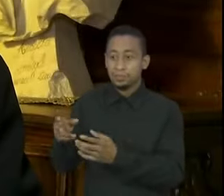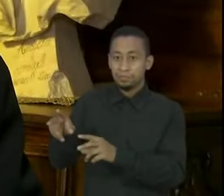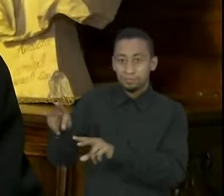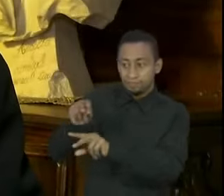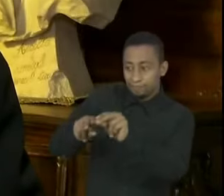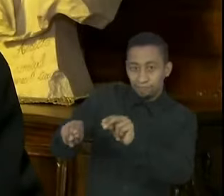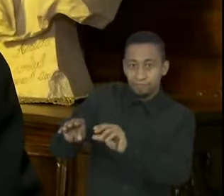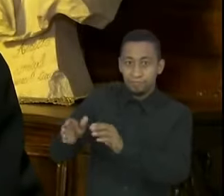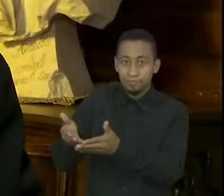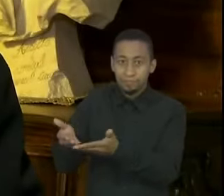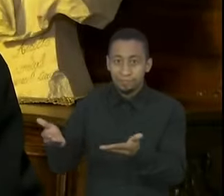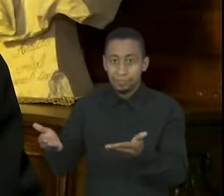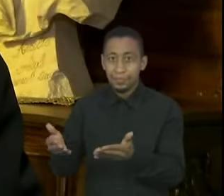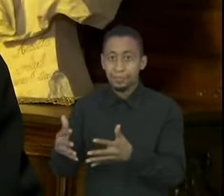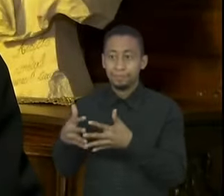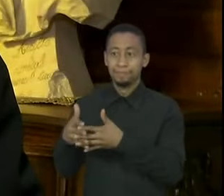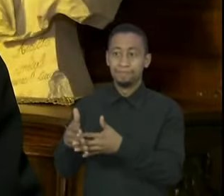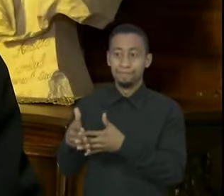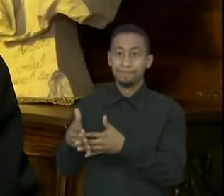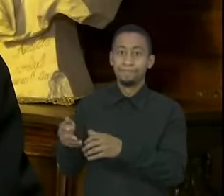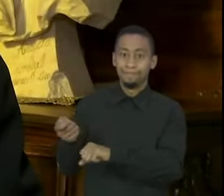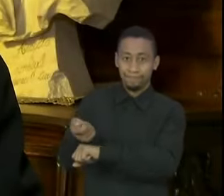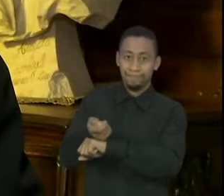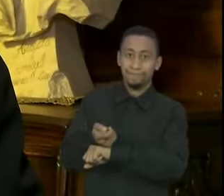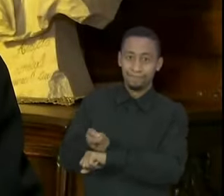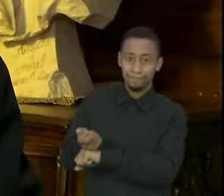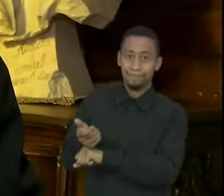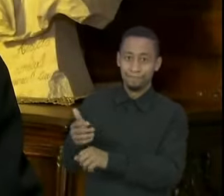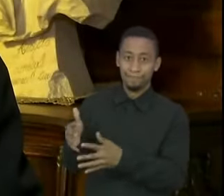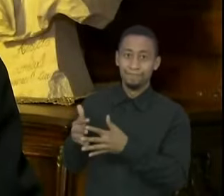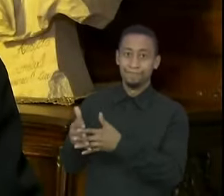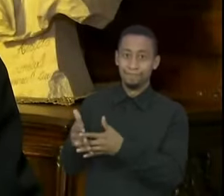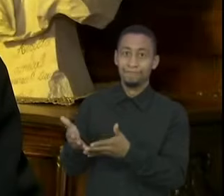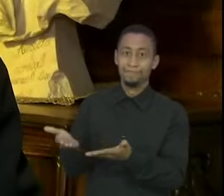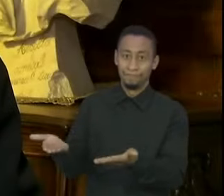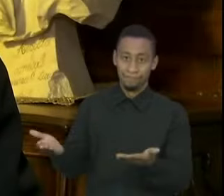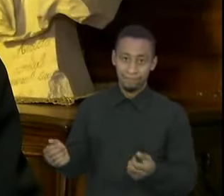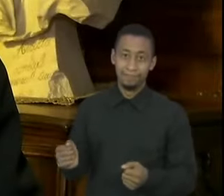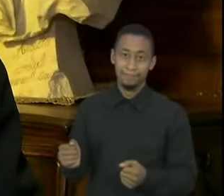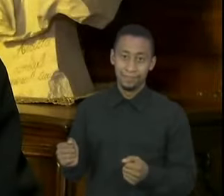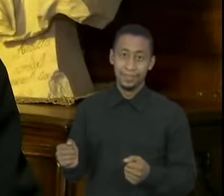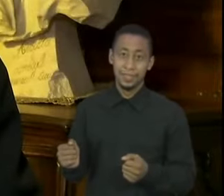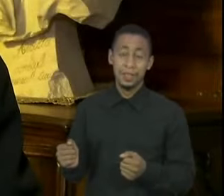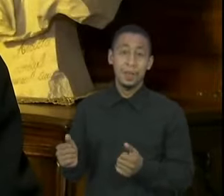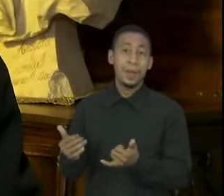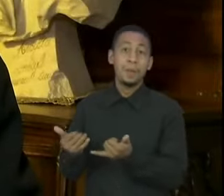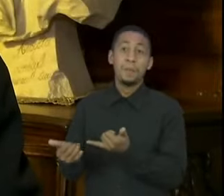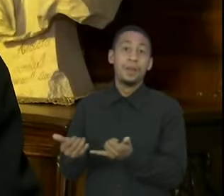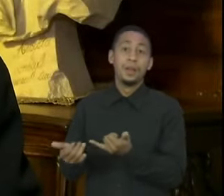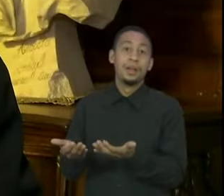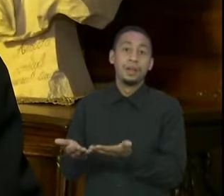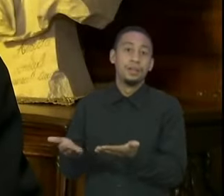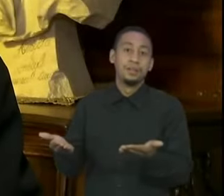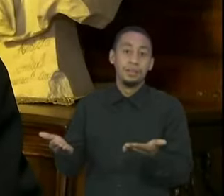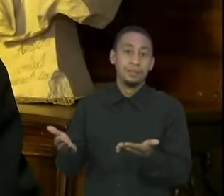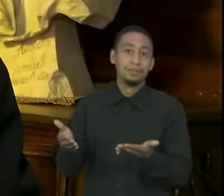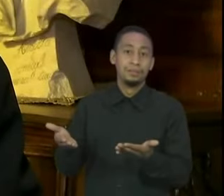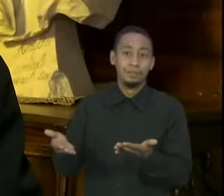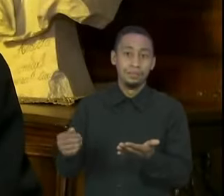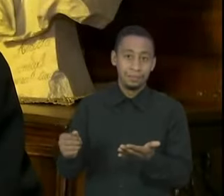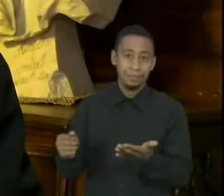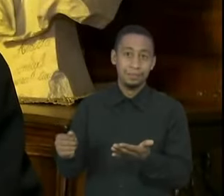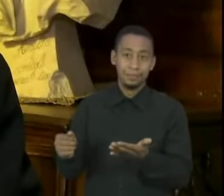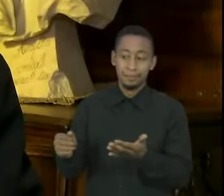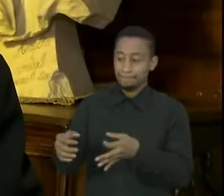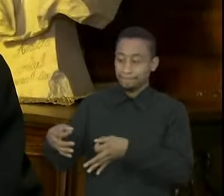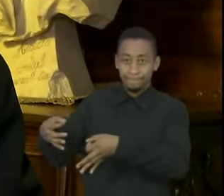da do povo do lado daquilo que parecia ser a posição uma